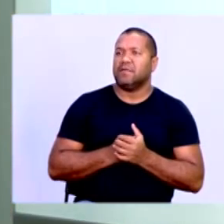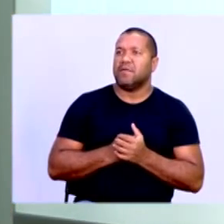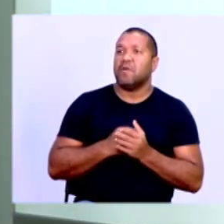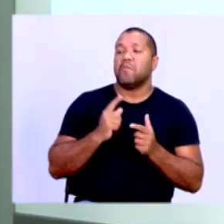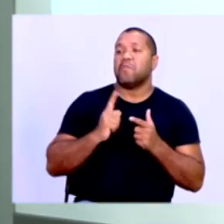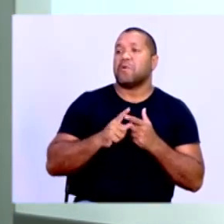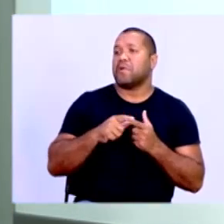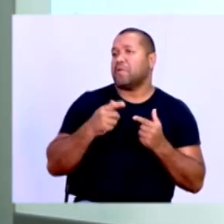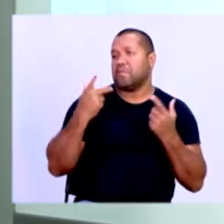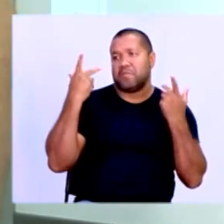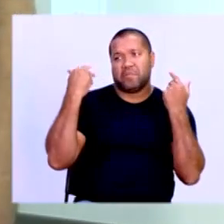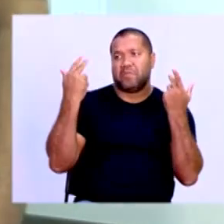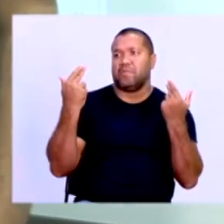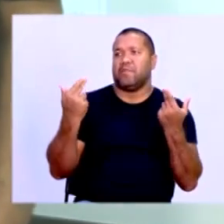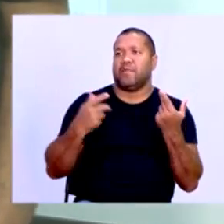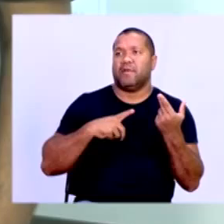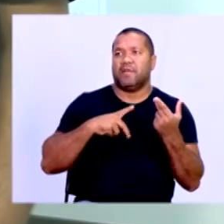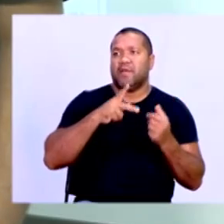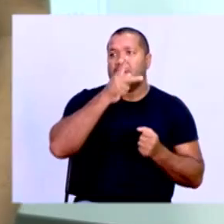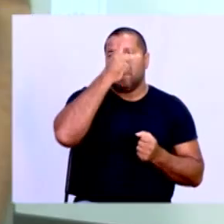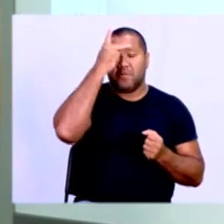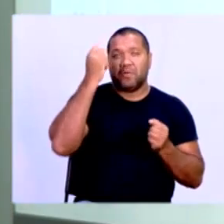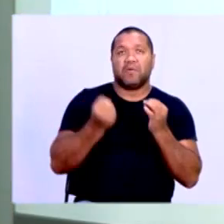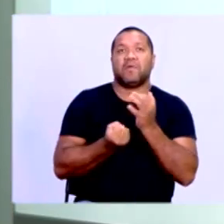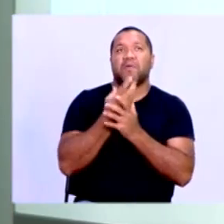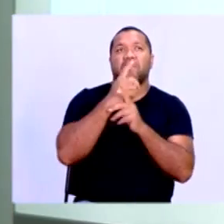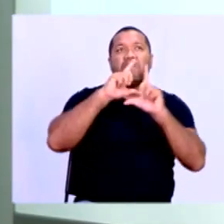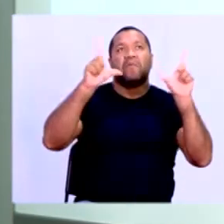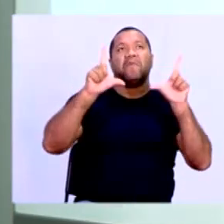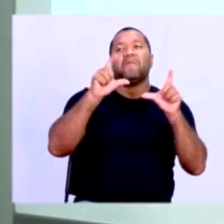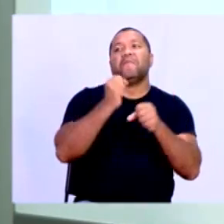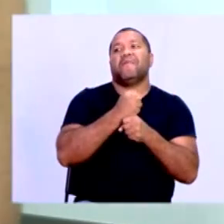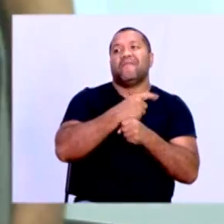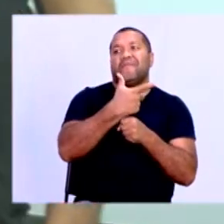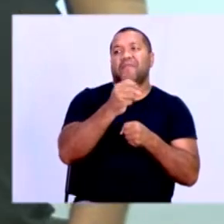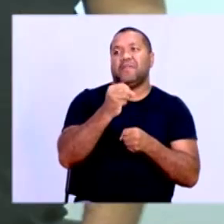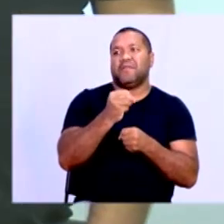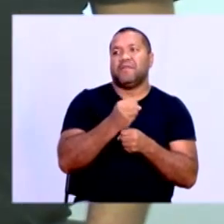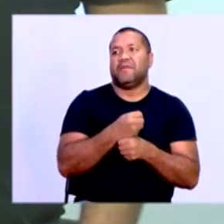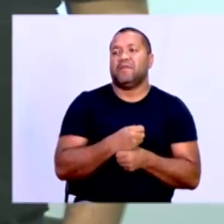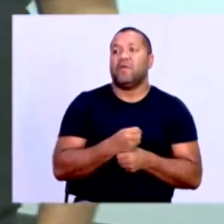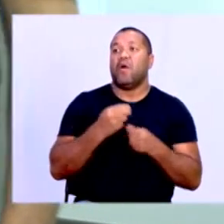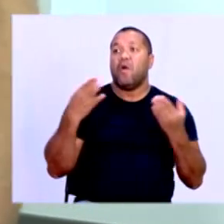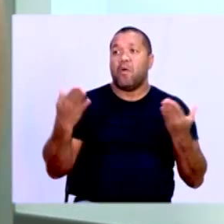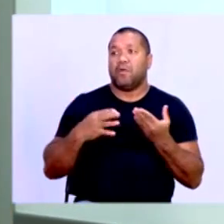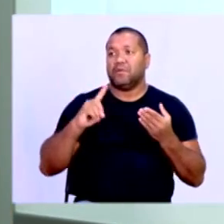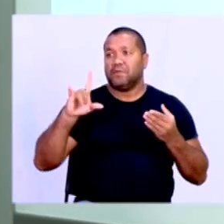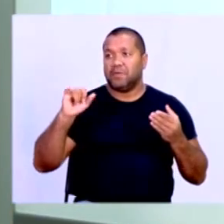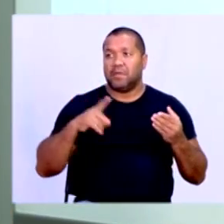muita gente fazia uma aplicação, ela ficava com aquela mesma cara 20 anos, né? Hoje em dia, não.